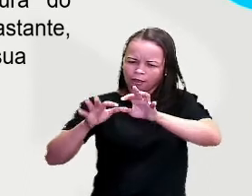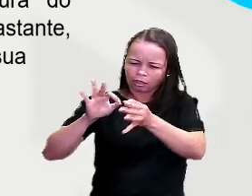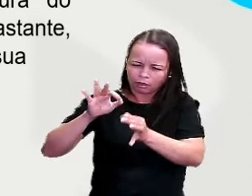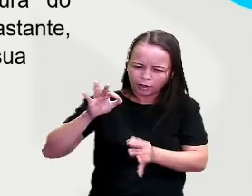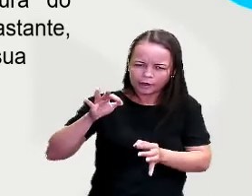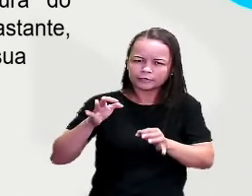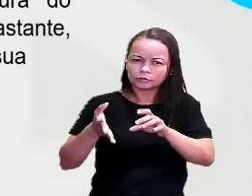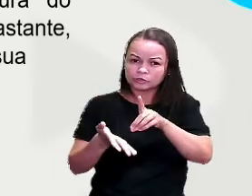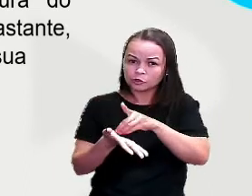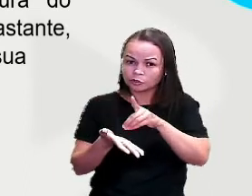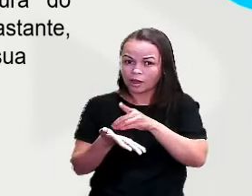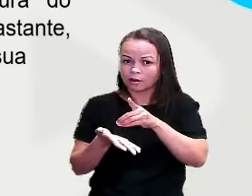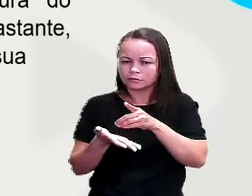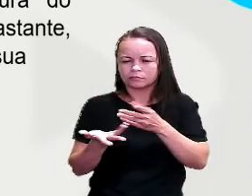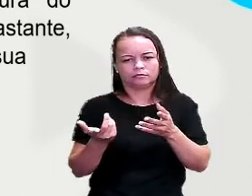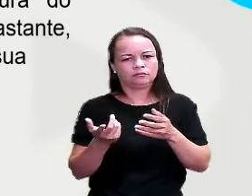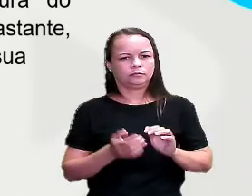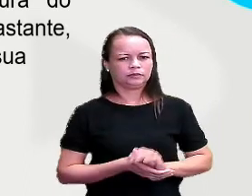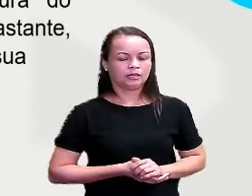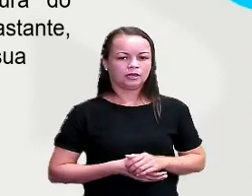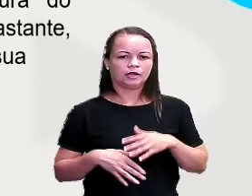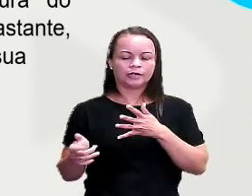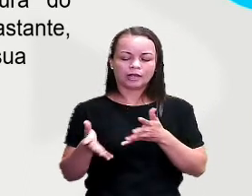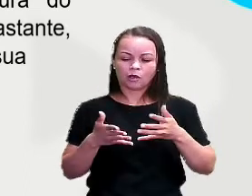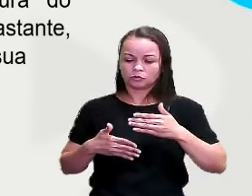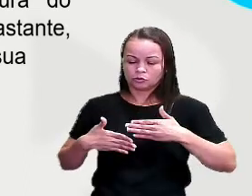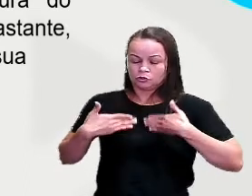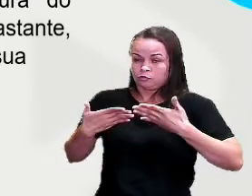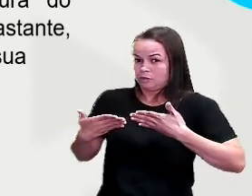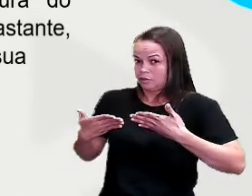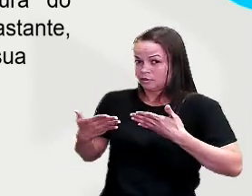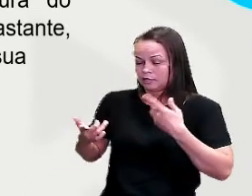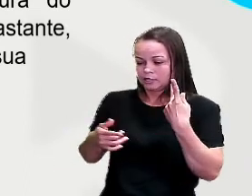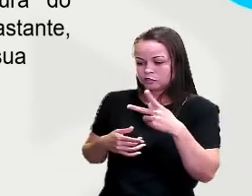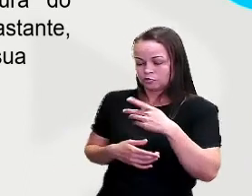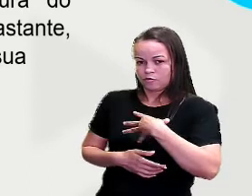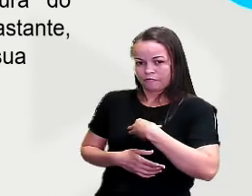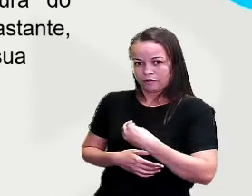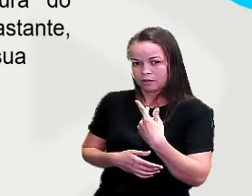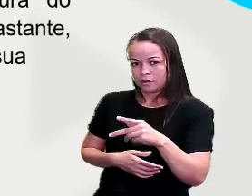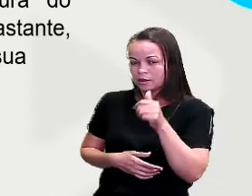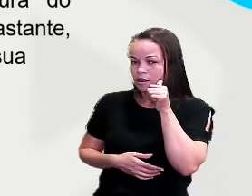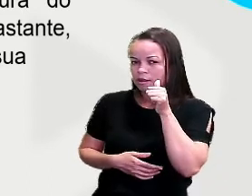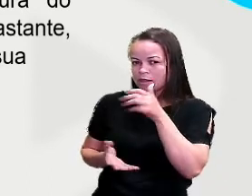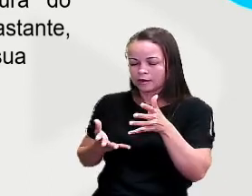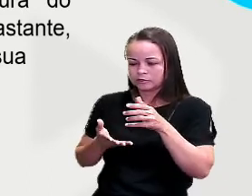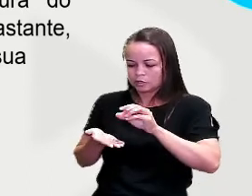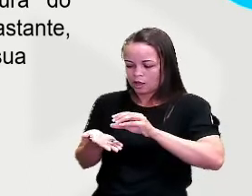Causou surpresa em sua filha ao se dedicar à leitura de um livro tão grande. Queria